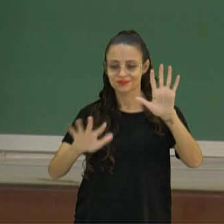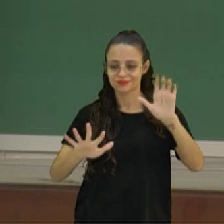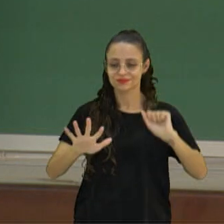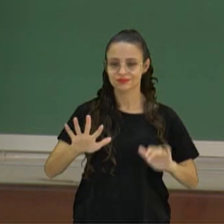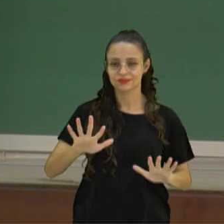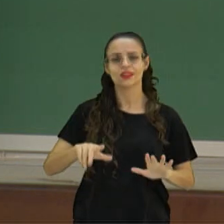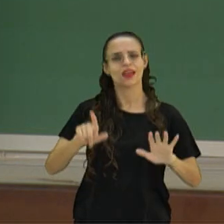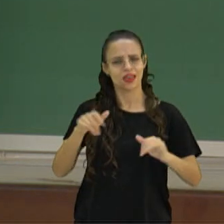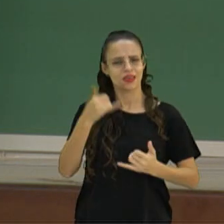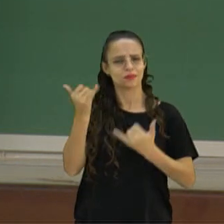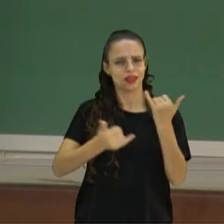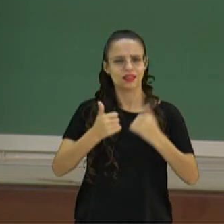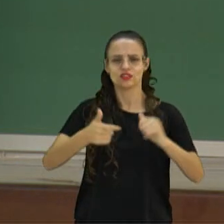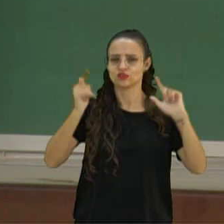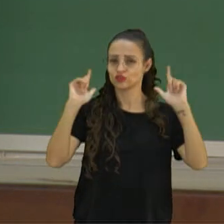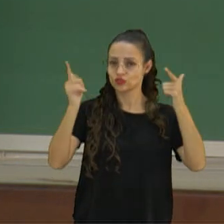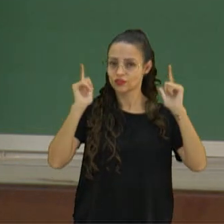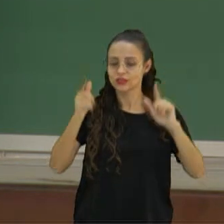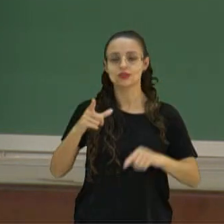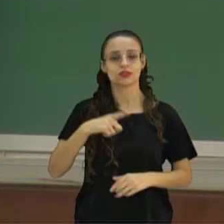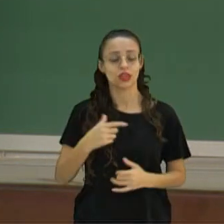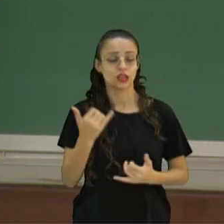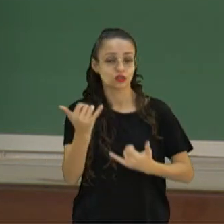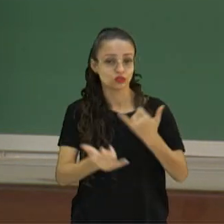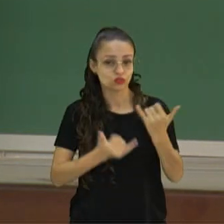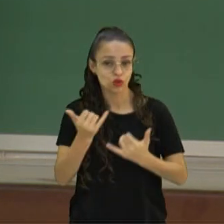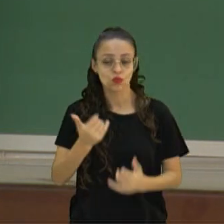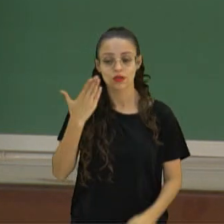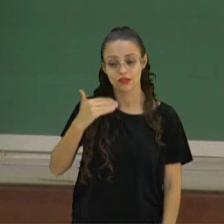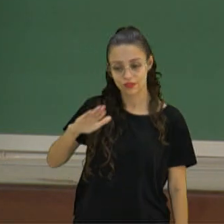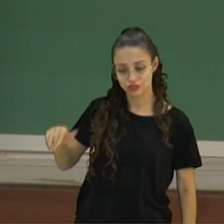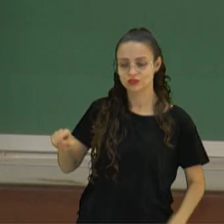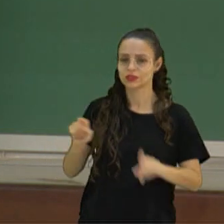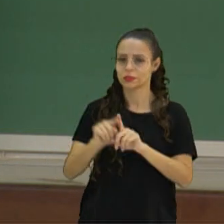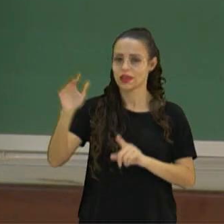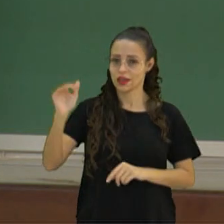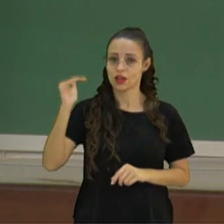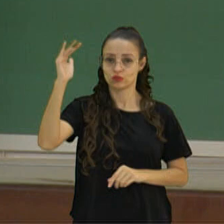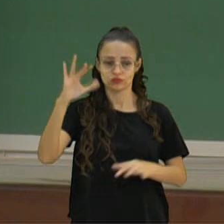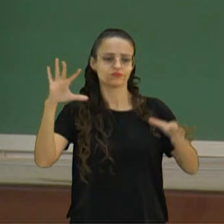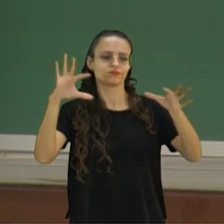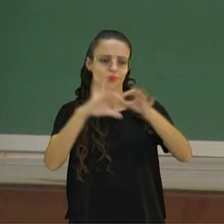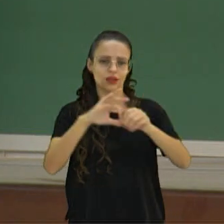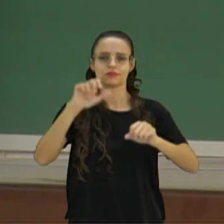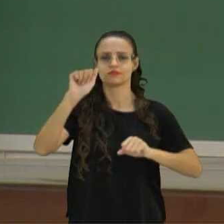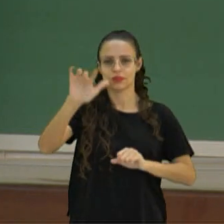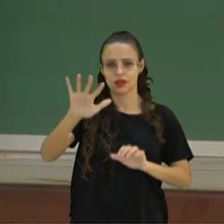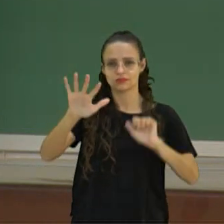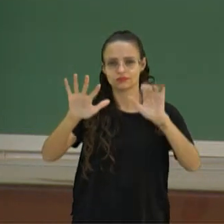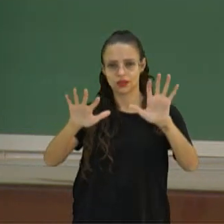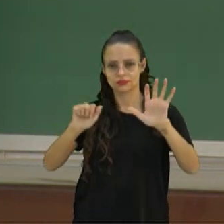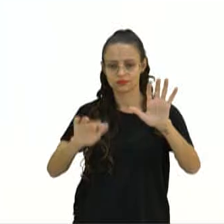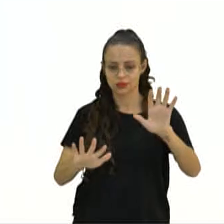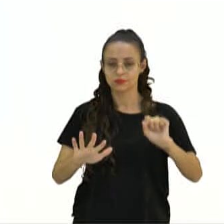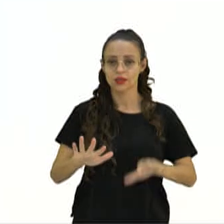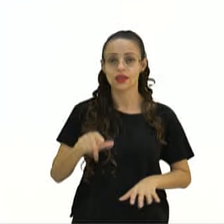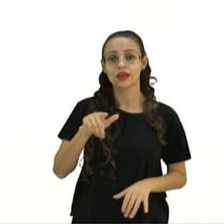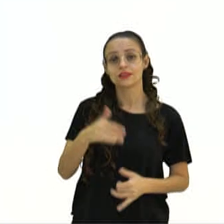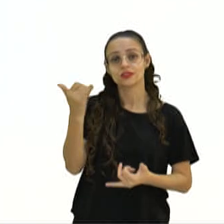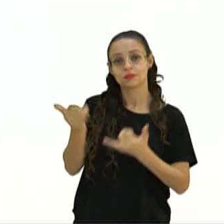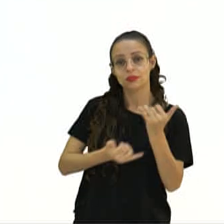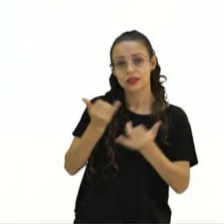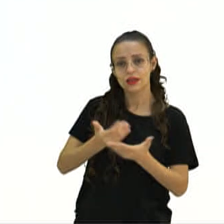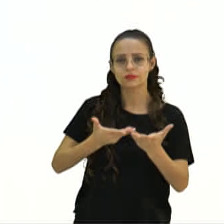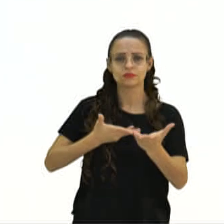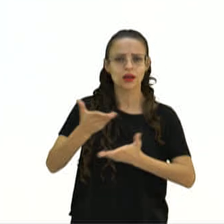forma de diversão. Existem jogos infantis e adultos que são baseados na mímica. Essas atividades lúdicas